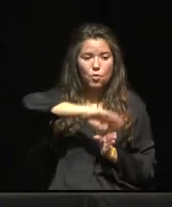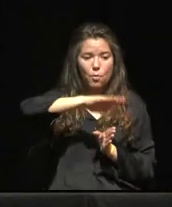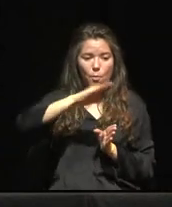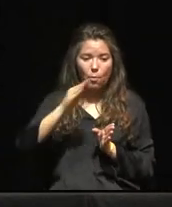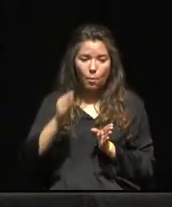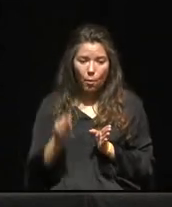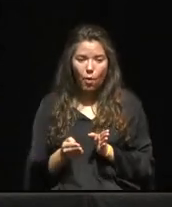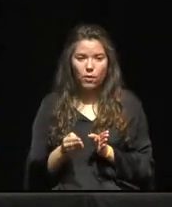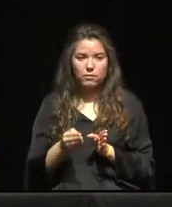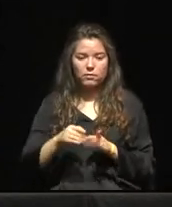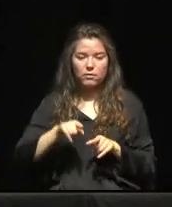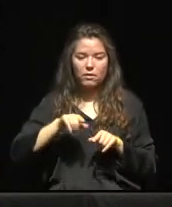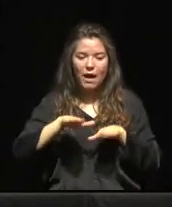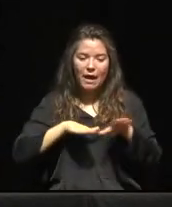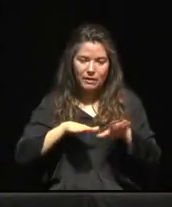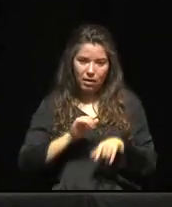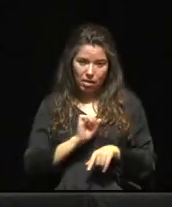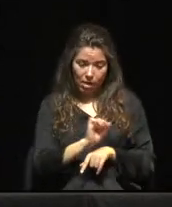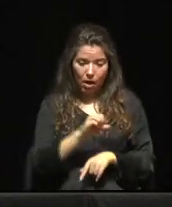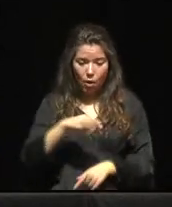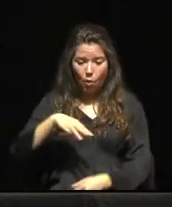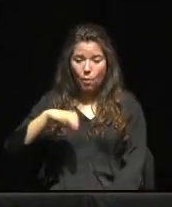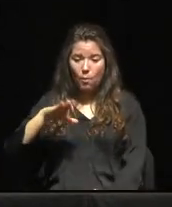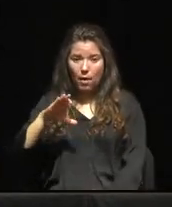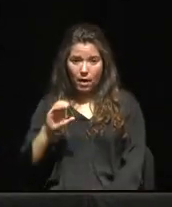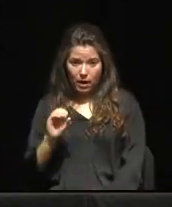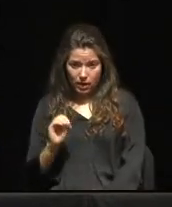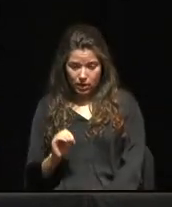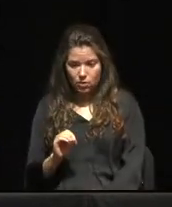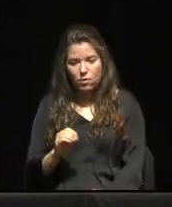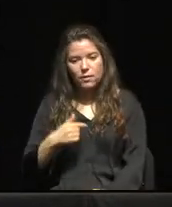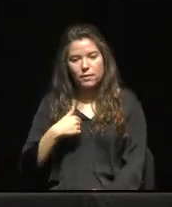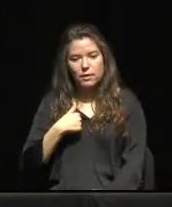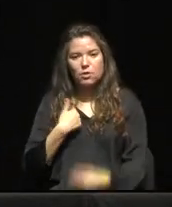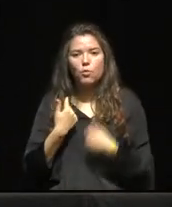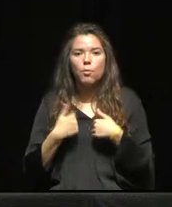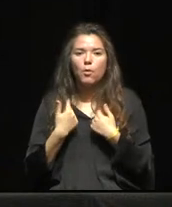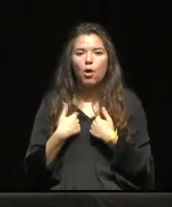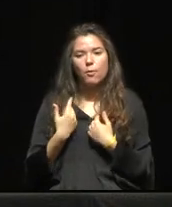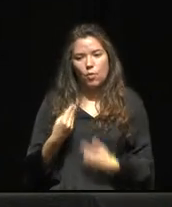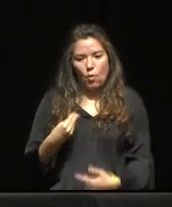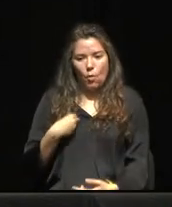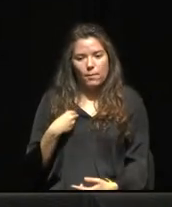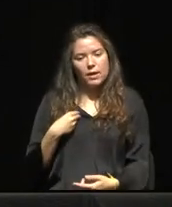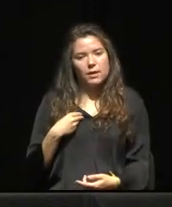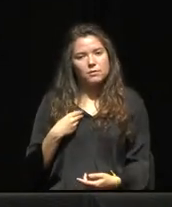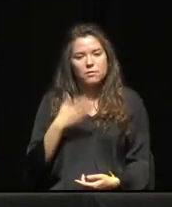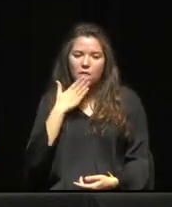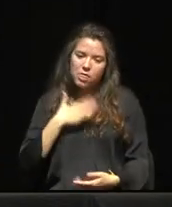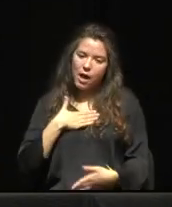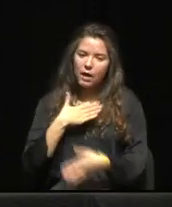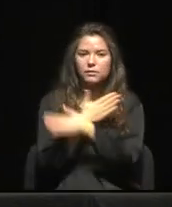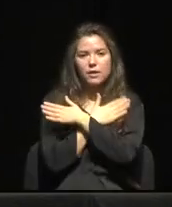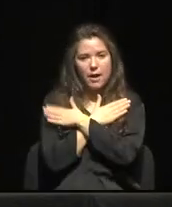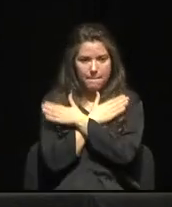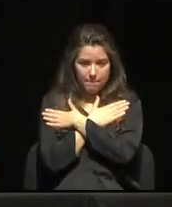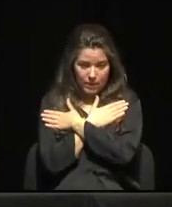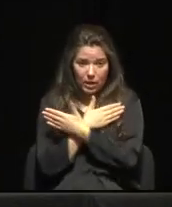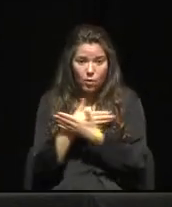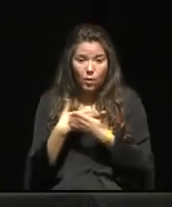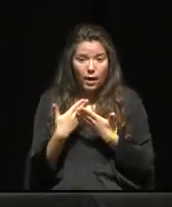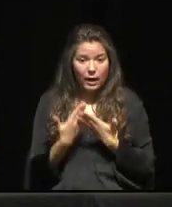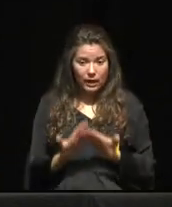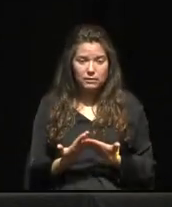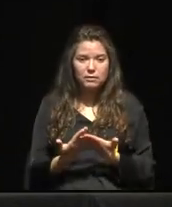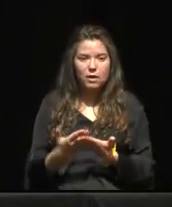nos alpos italianos Mário Pardo nas suas próprias palavras fez do Medo um bom amigo completou o ciclo de formação do